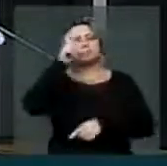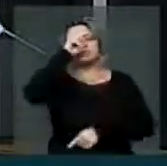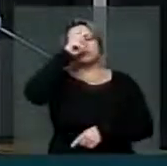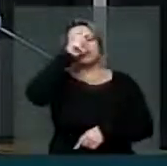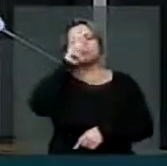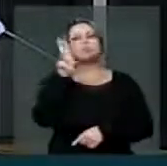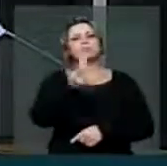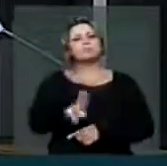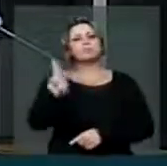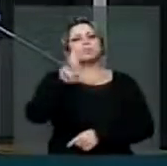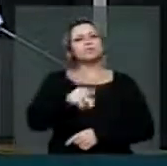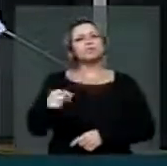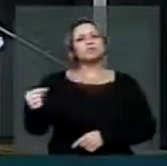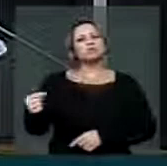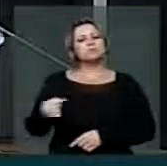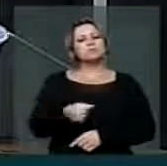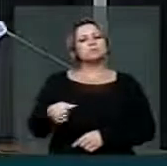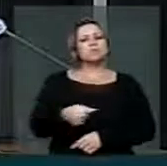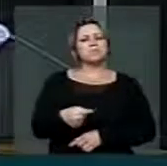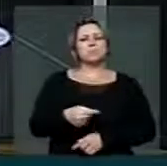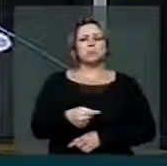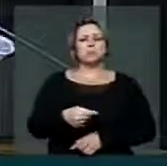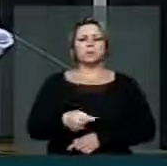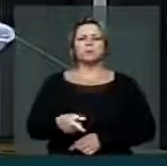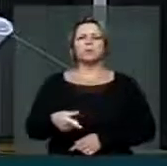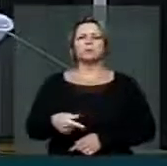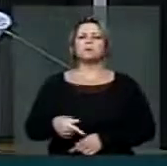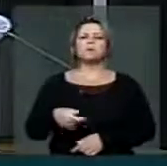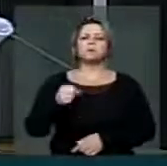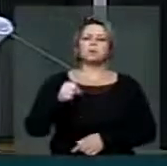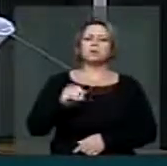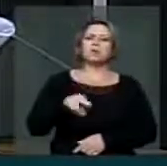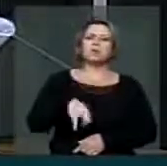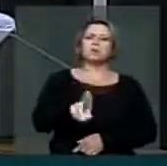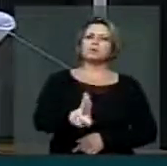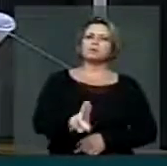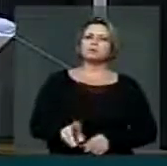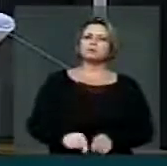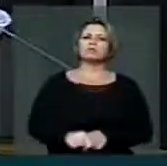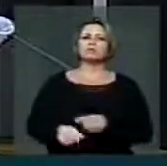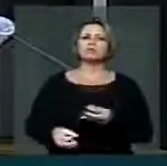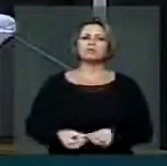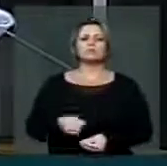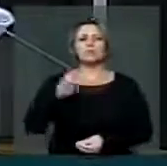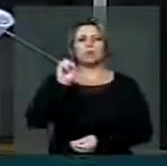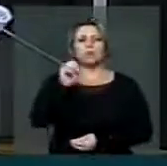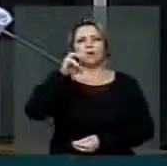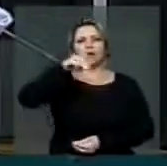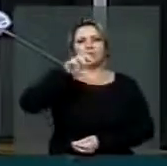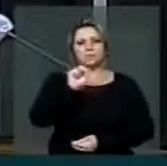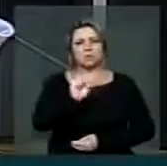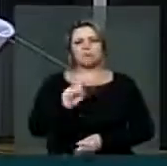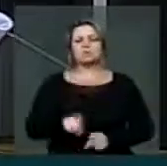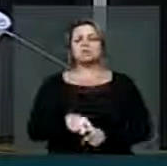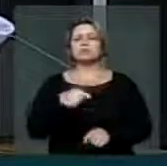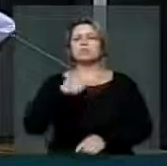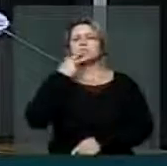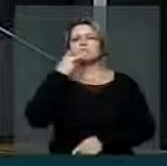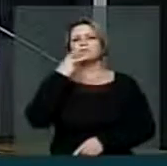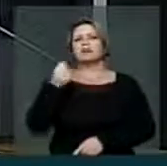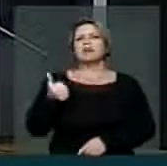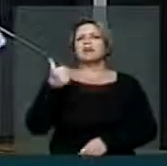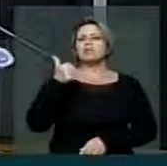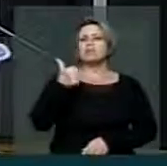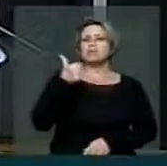disponíveis abaixo da média recomendada pela Organização Mundial de Saúde, que é entre 2 e